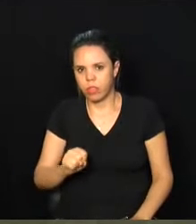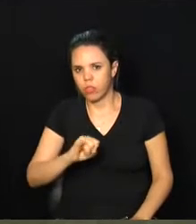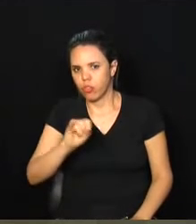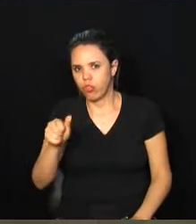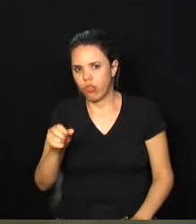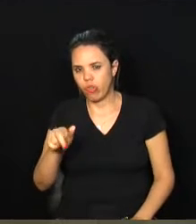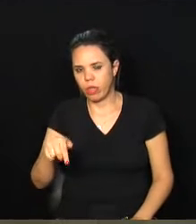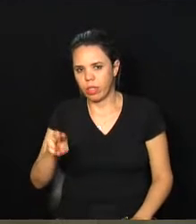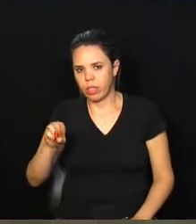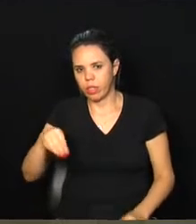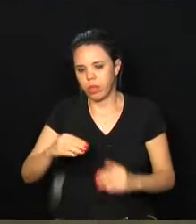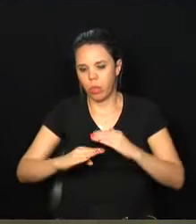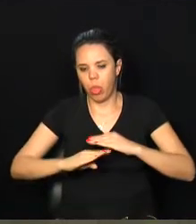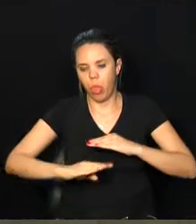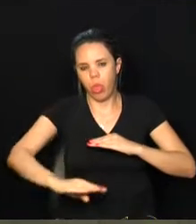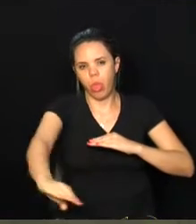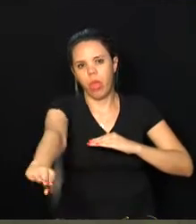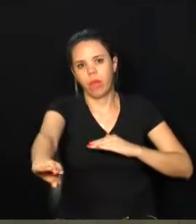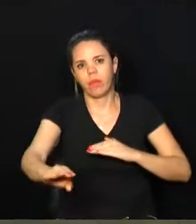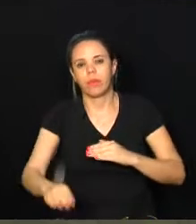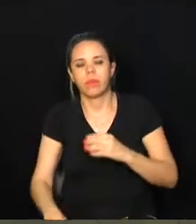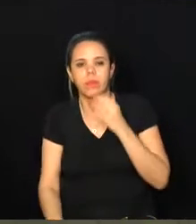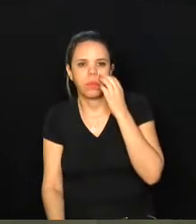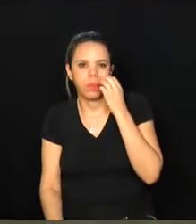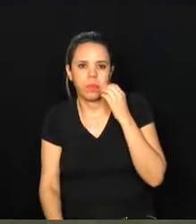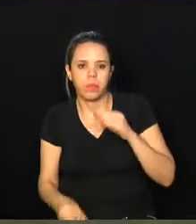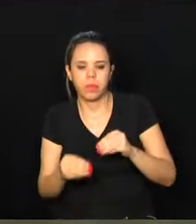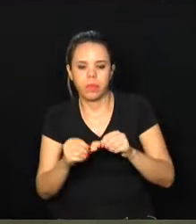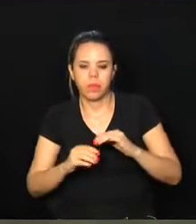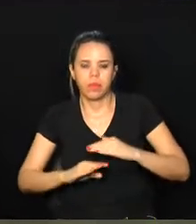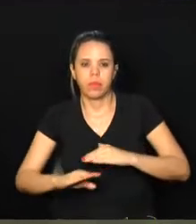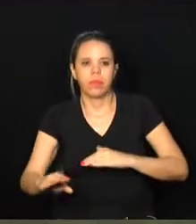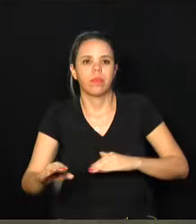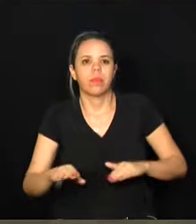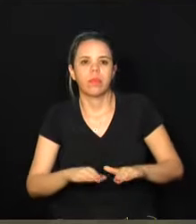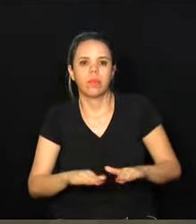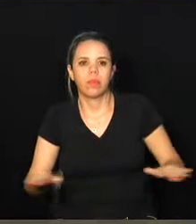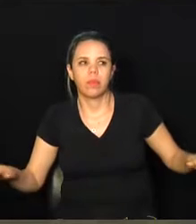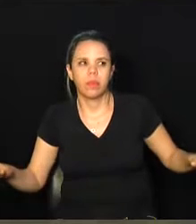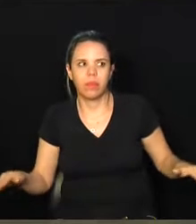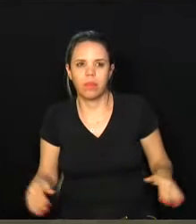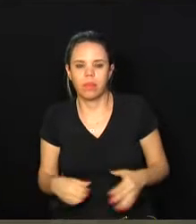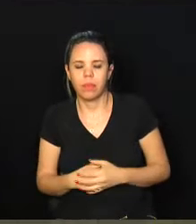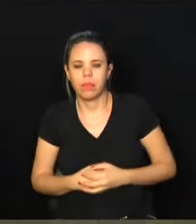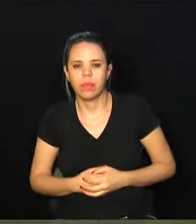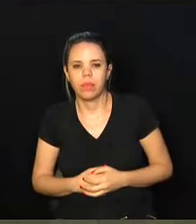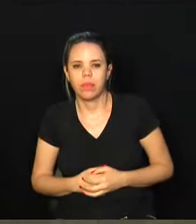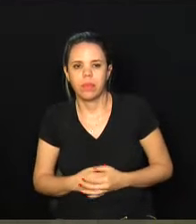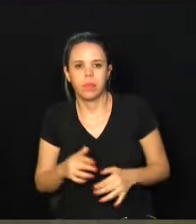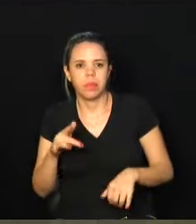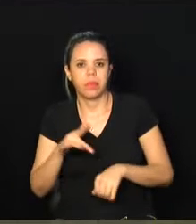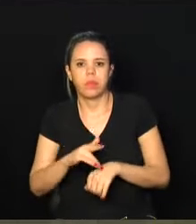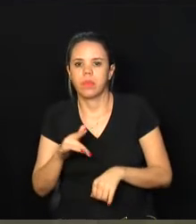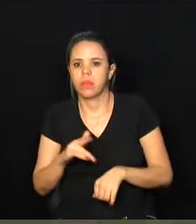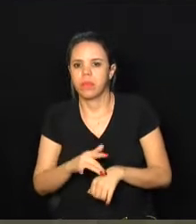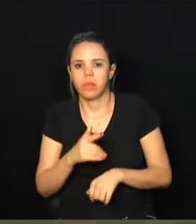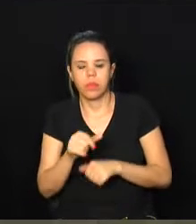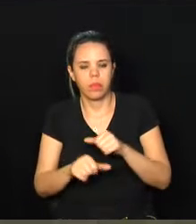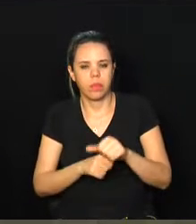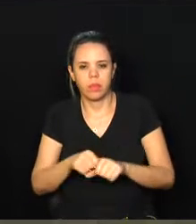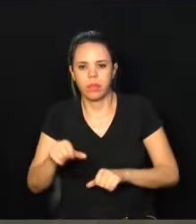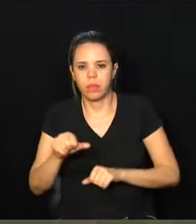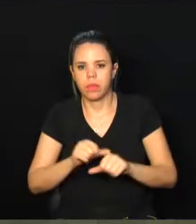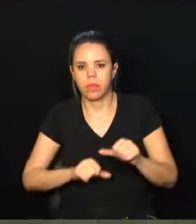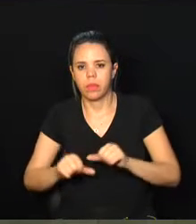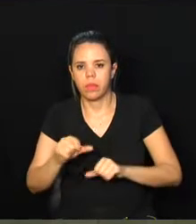dizer, planificaram Souza Joaquim Egídio, né? Virou terra plana, como eu disse. Né? Então, não, é um absurdo isso. Isso aí tem que ser revisto,